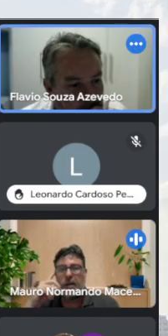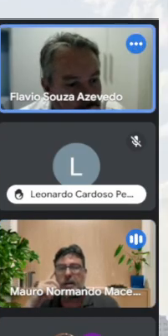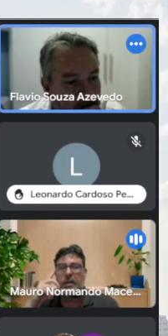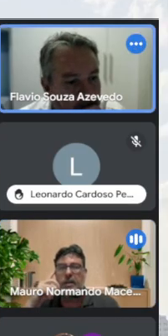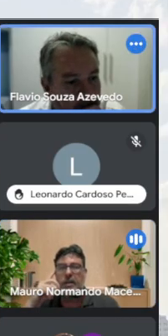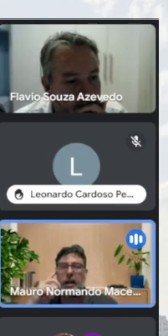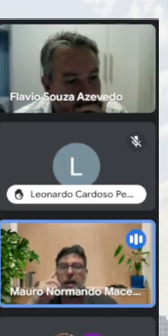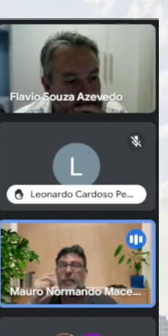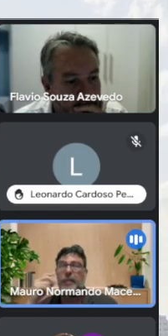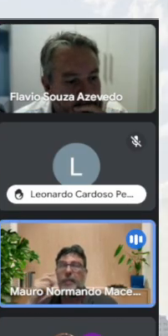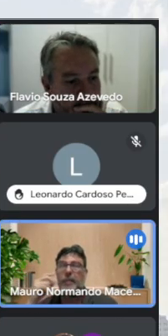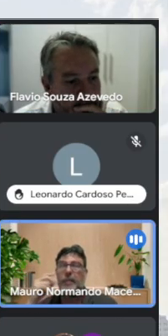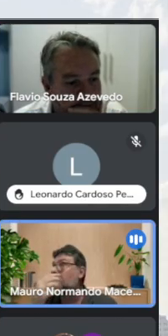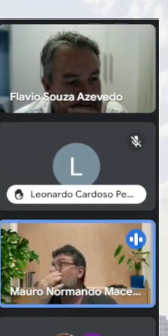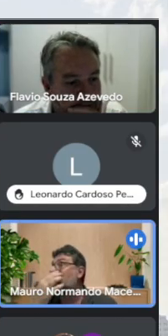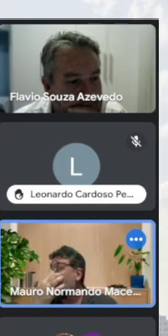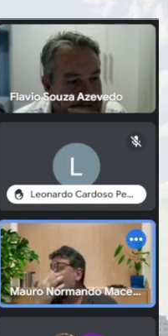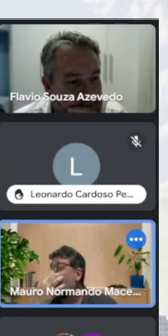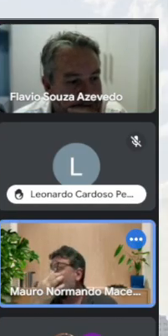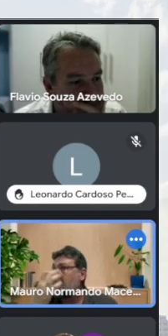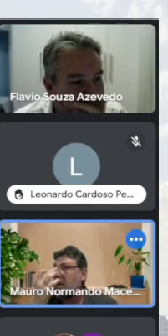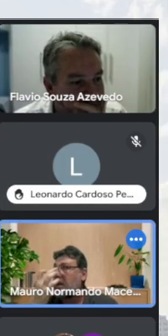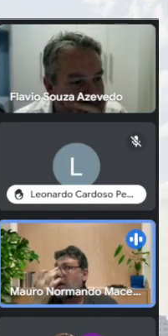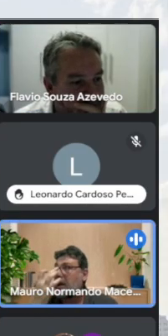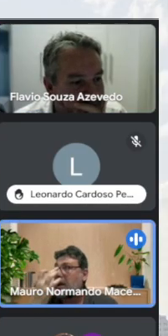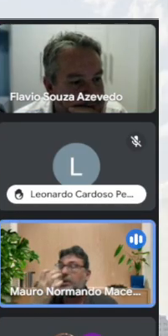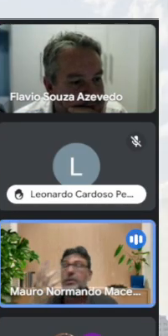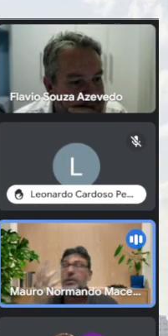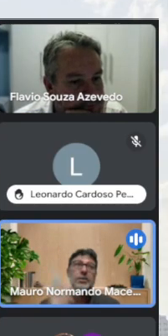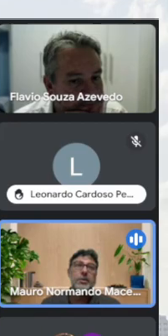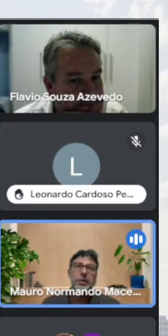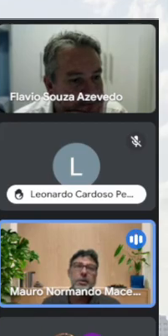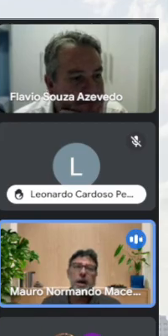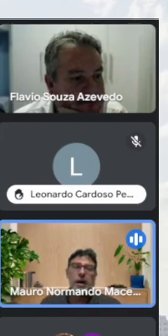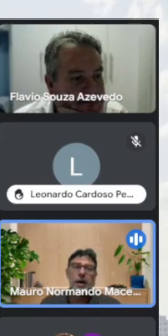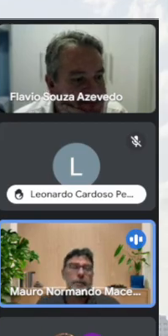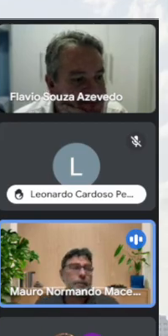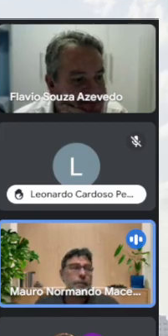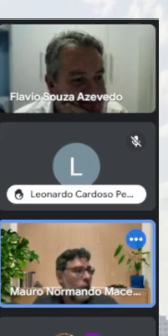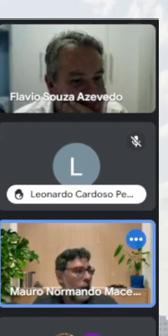bem interessante aquela proposta que você trabalhou